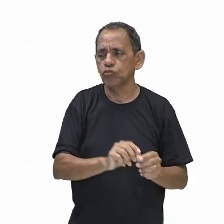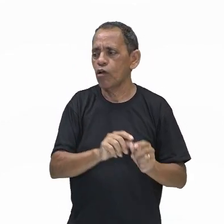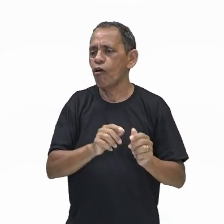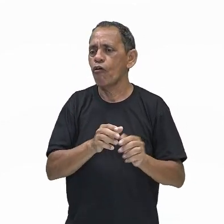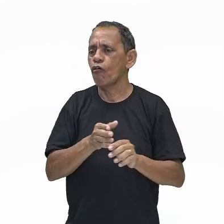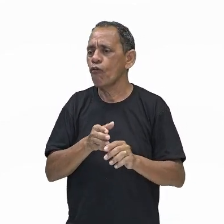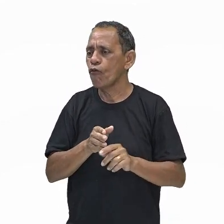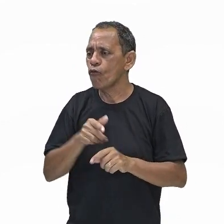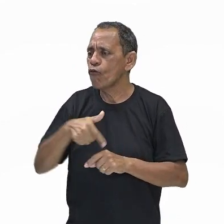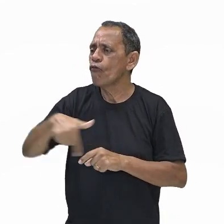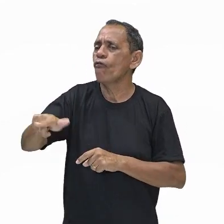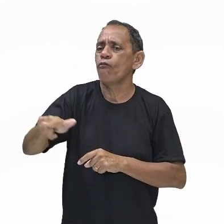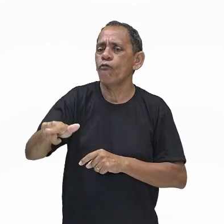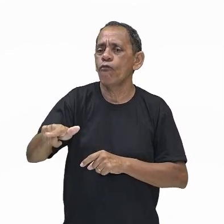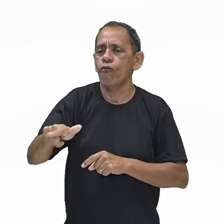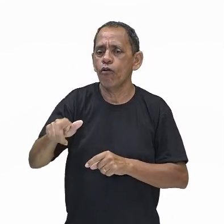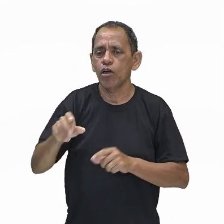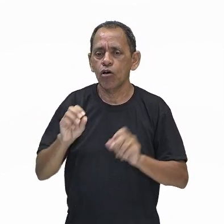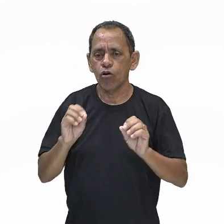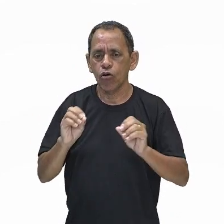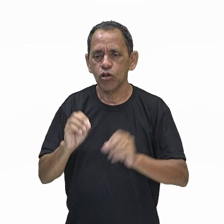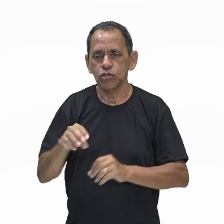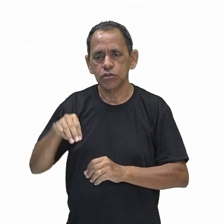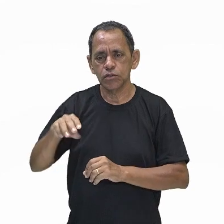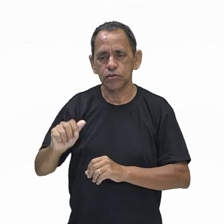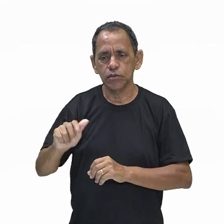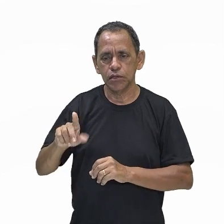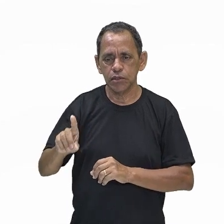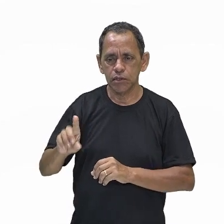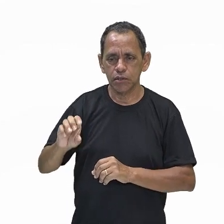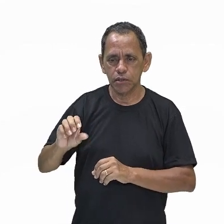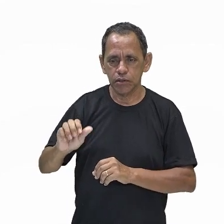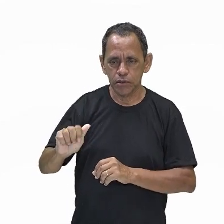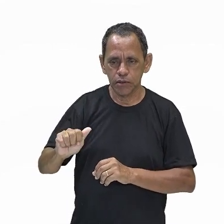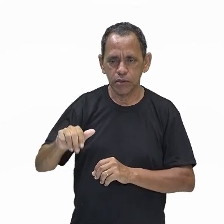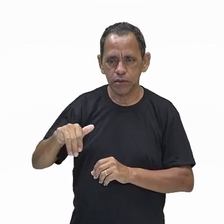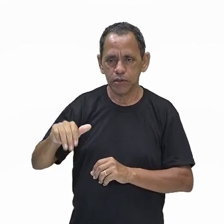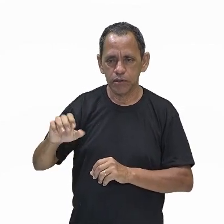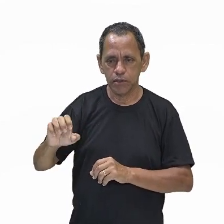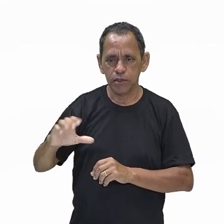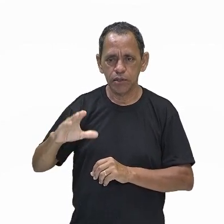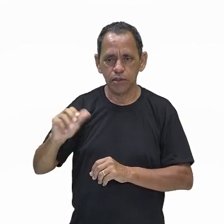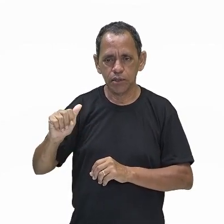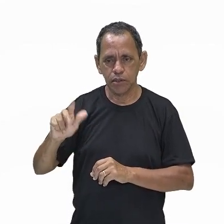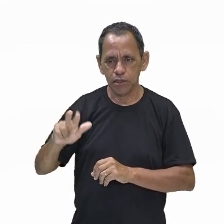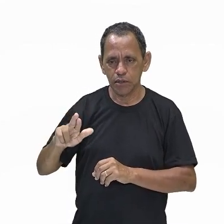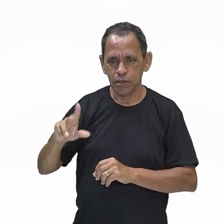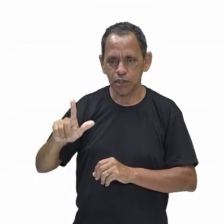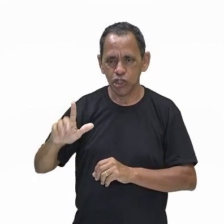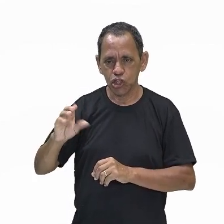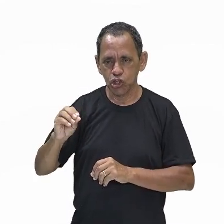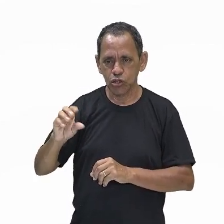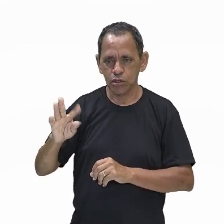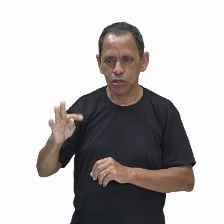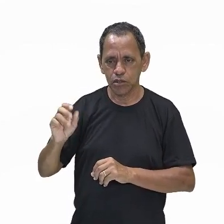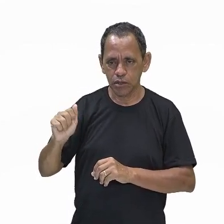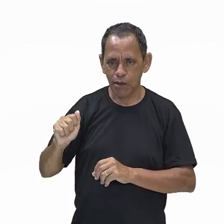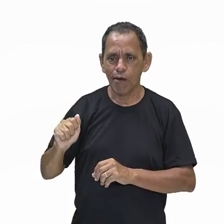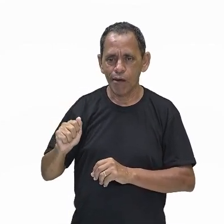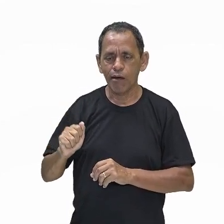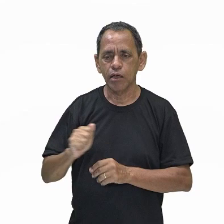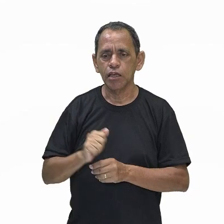a Madame Carlota, né? Que é ali, quando ela lê o futuro, dizendo que ela vai brilhar, que ela vai ser uma grande estrela, e